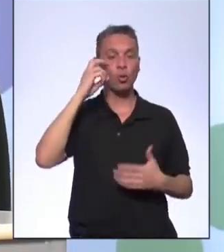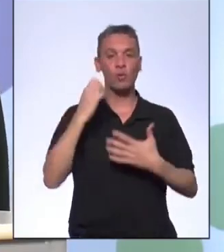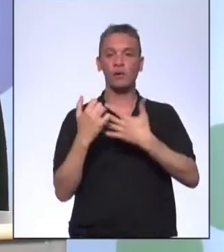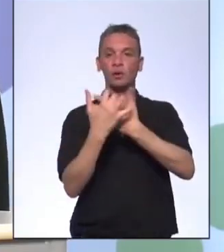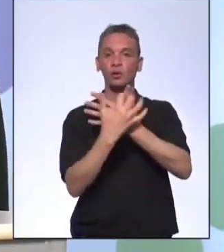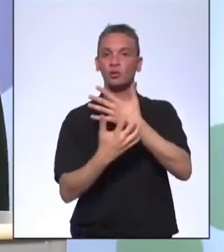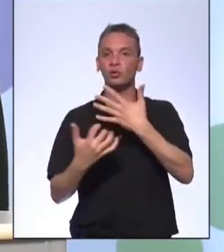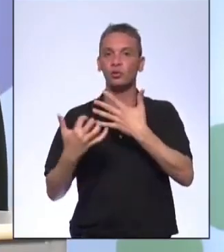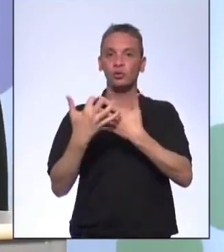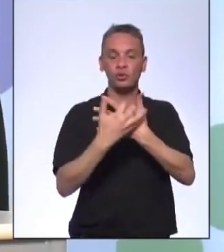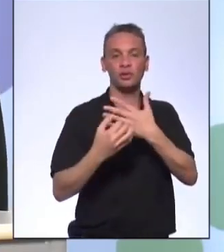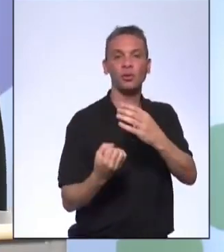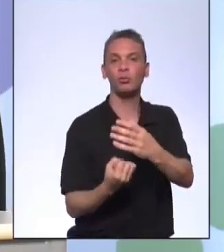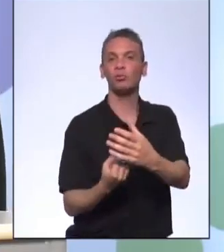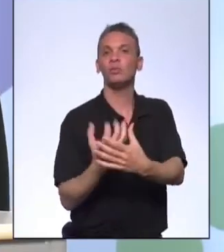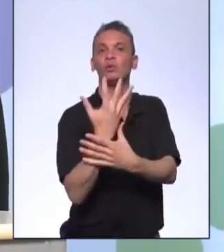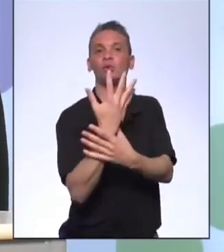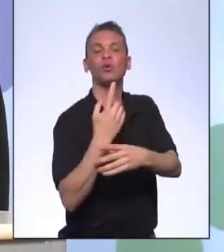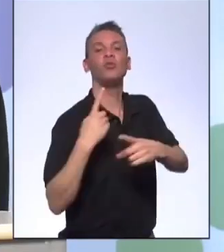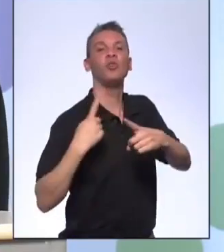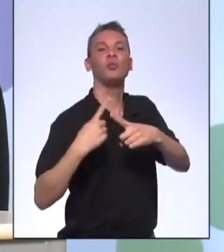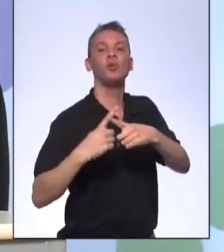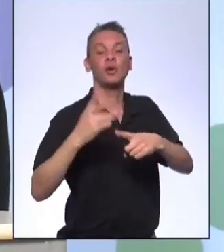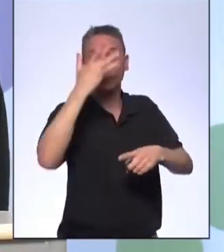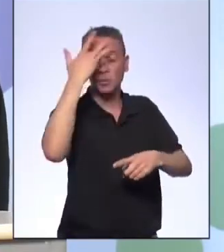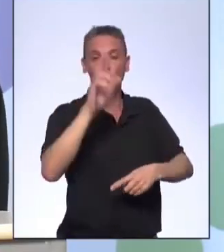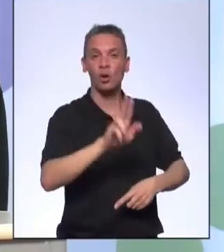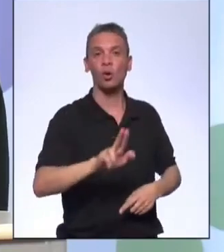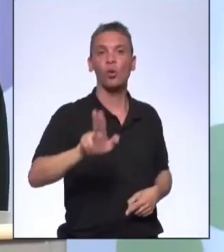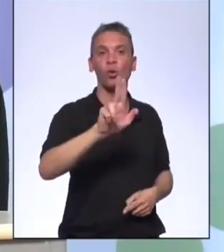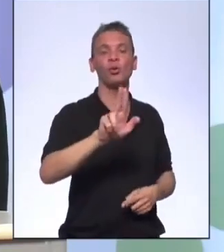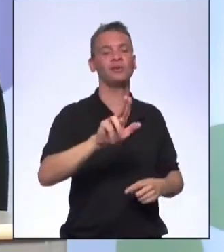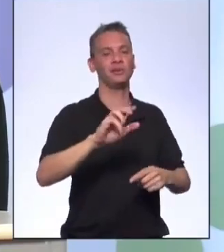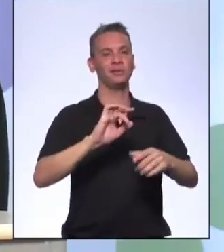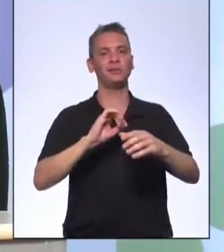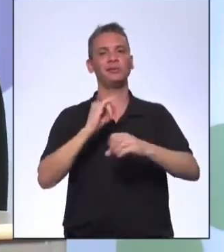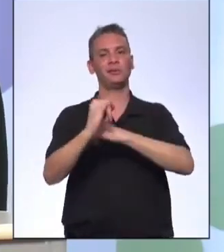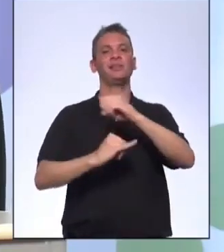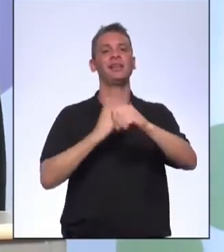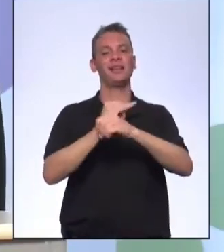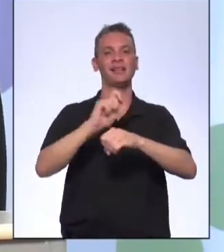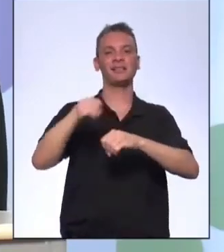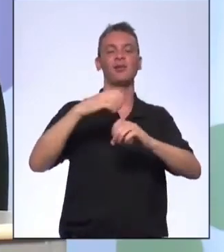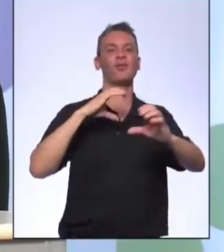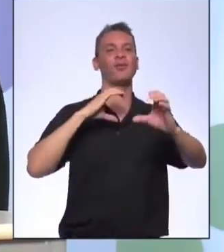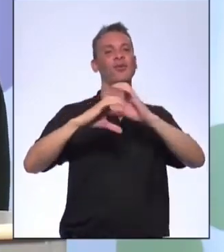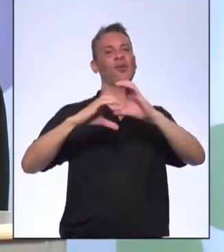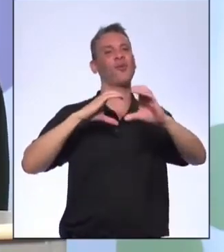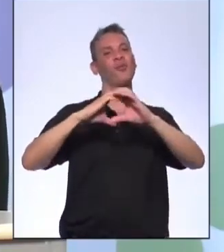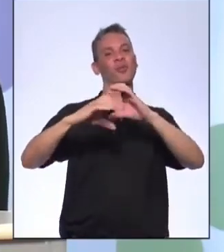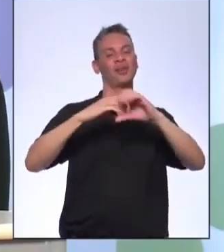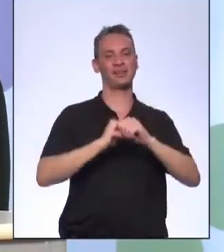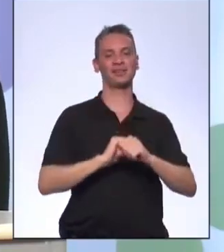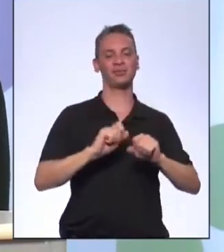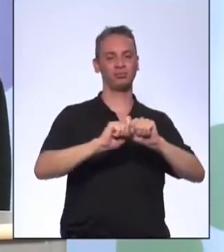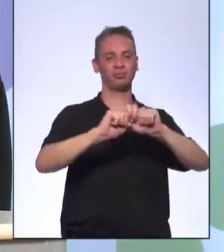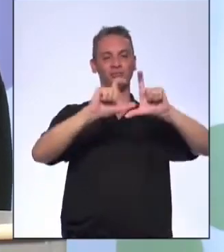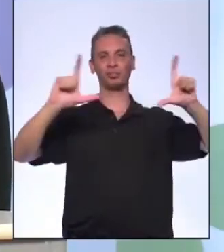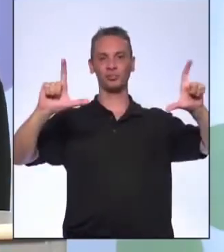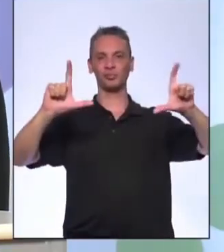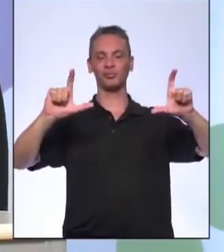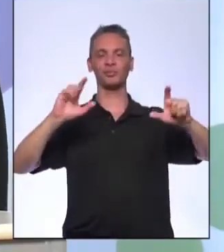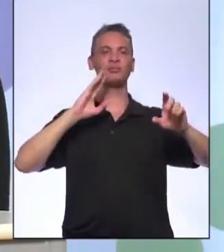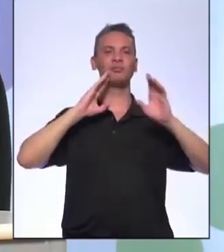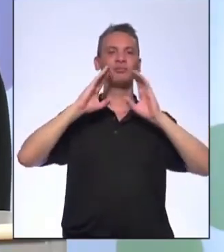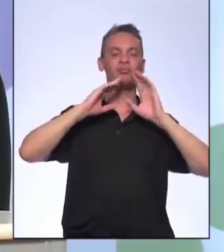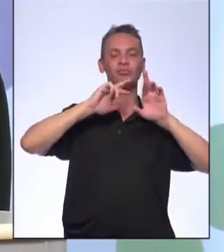cultura que surge a partir do uso do espaço da internet como meios de comunicação, nos sites, nos